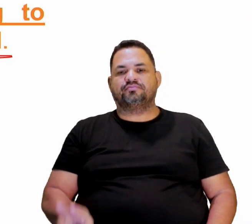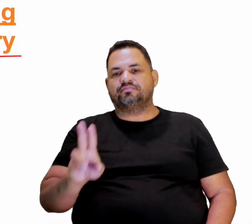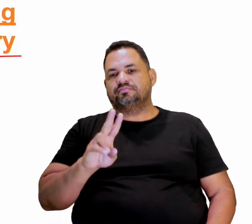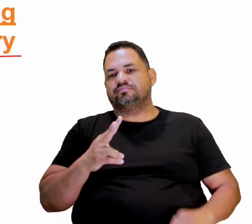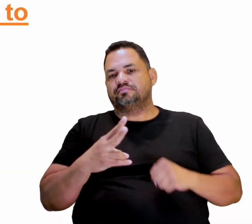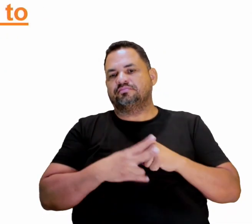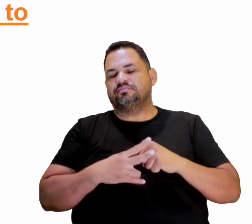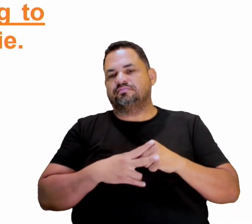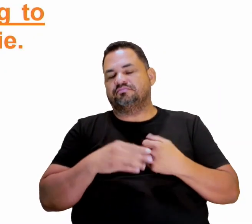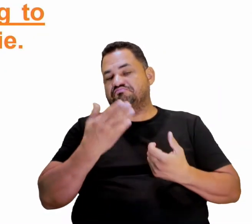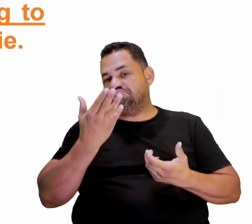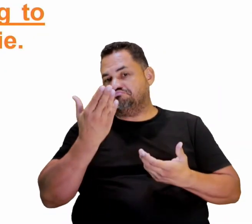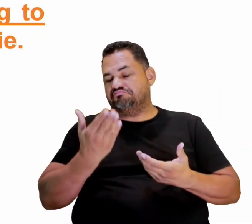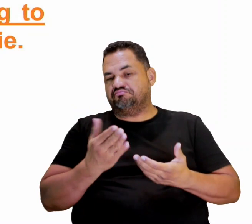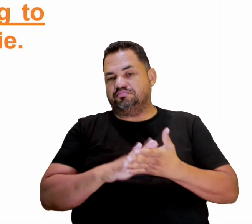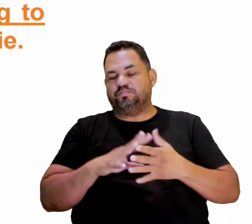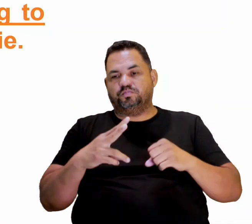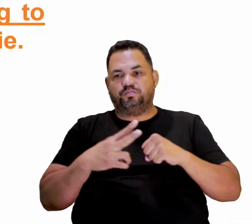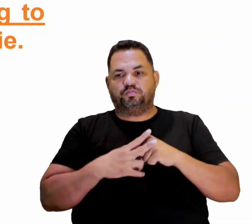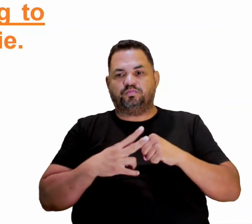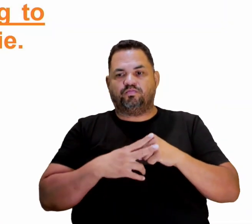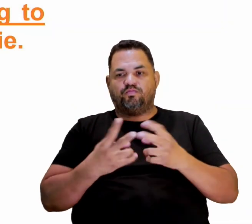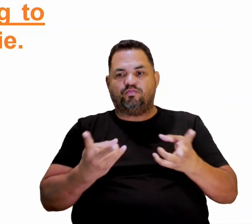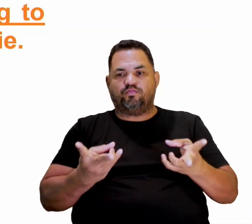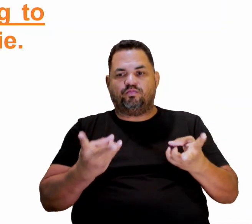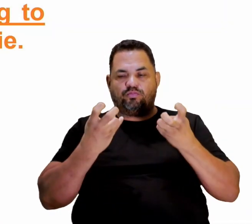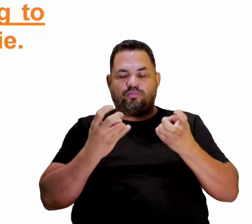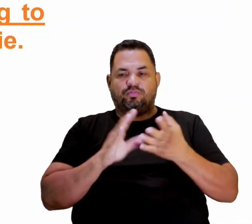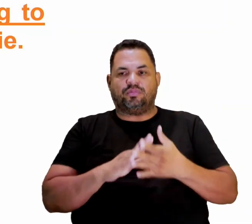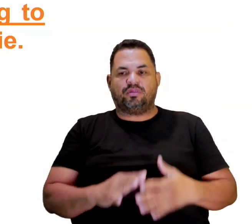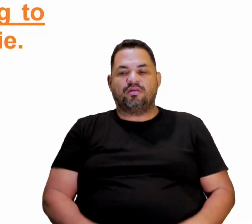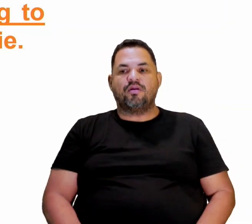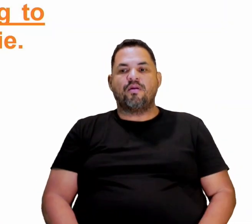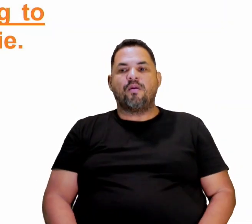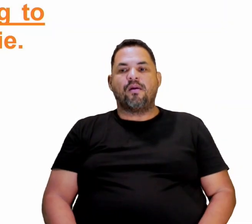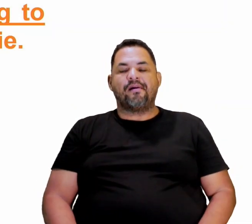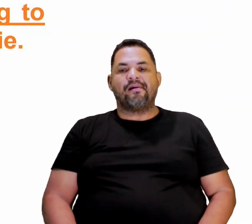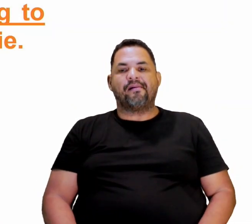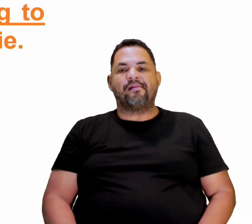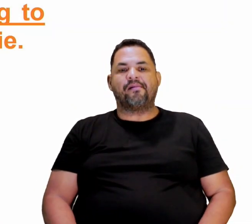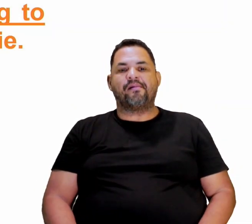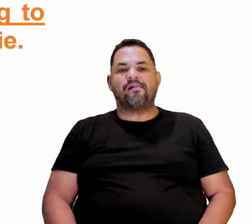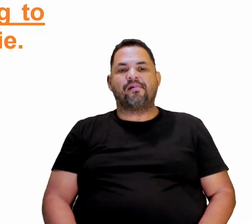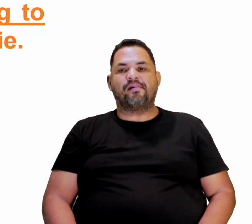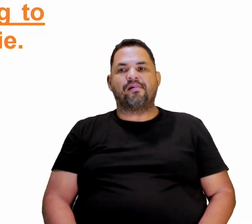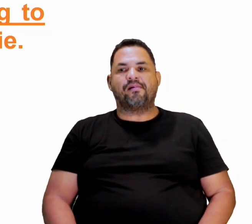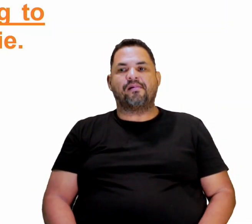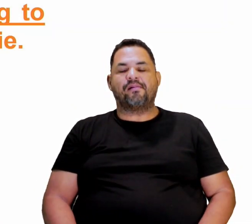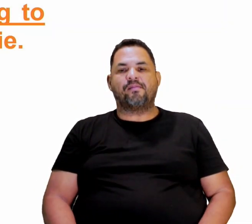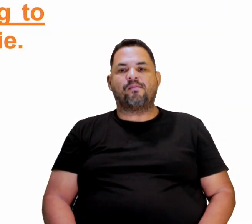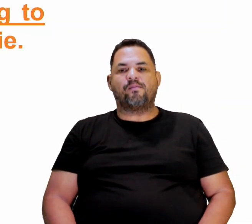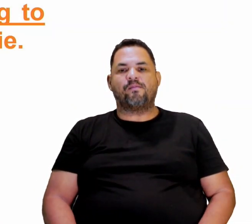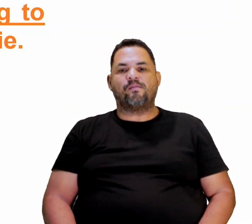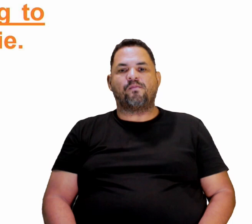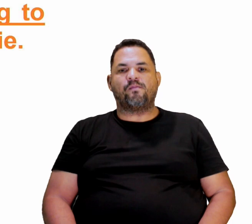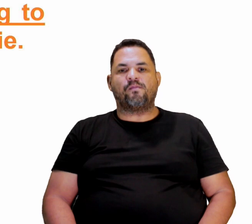verbo it e esses verbos percebo que eles estão na sua forma